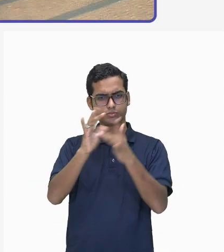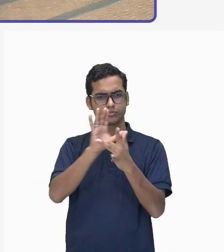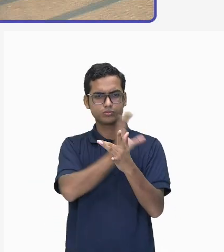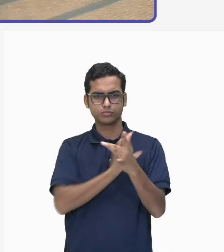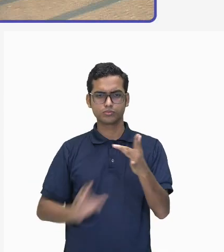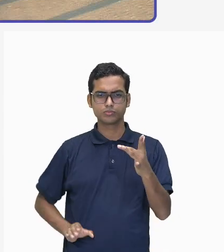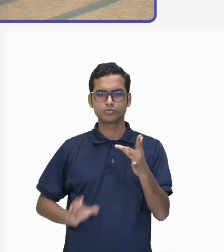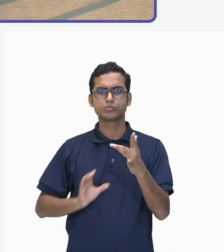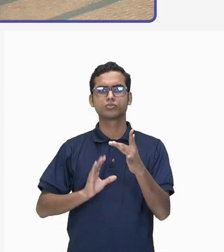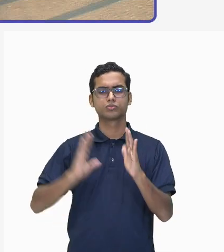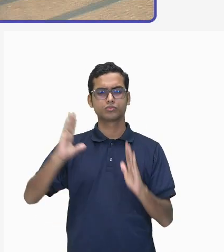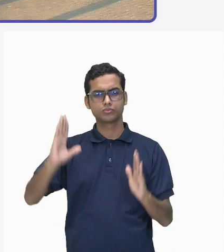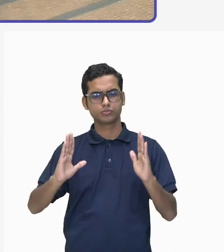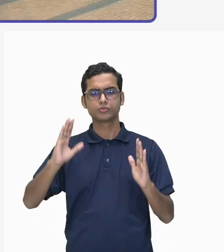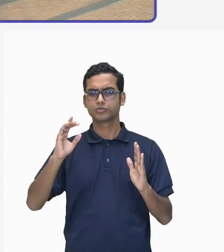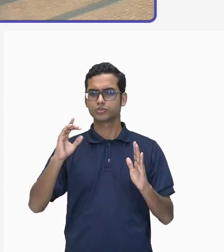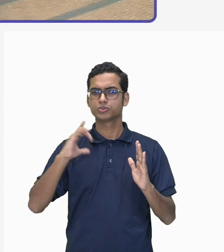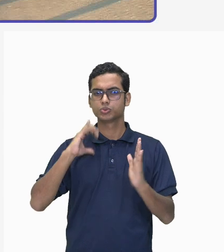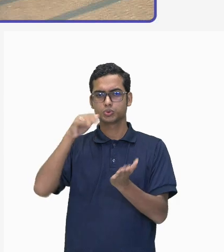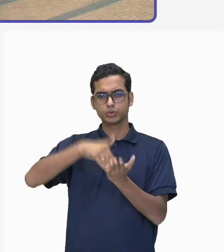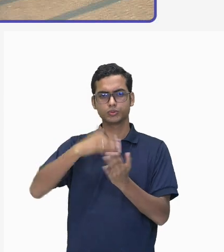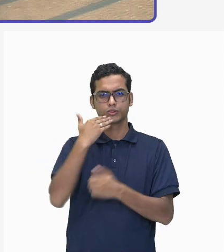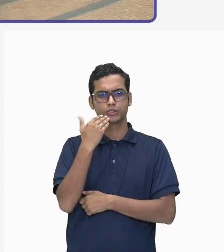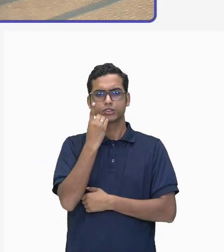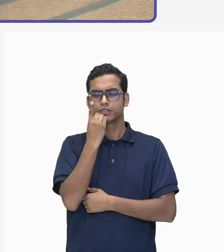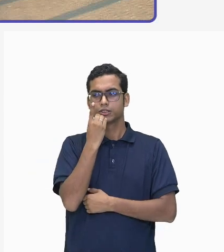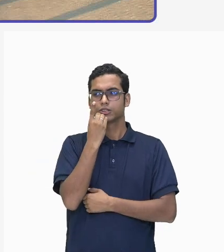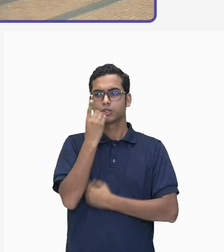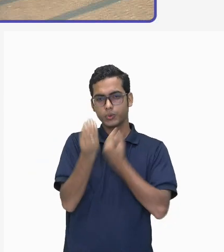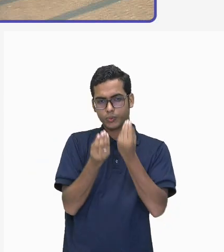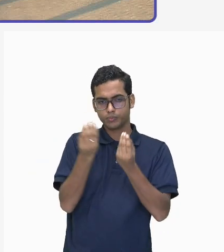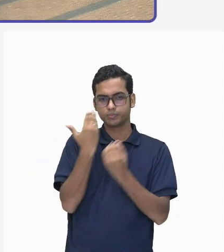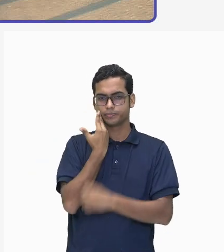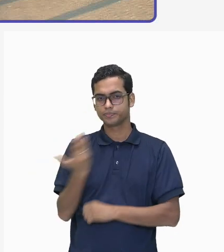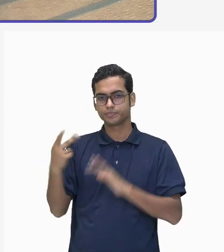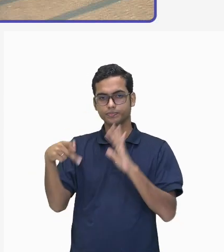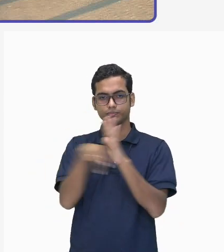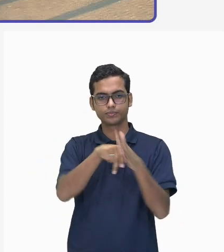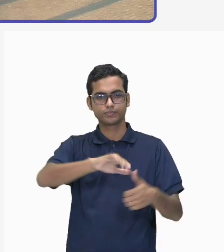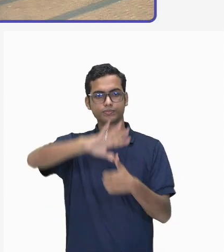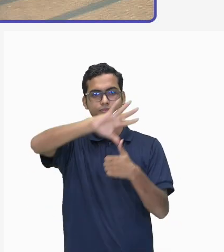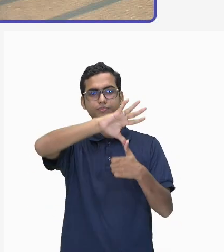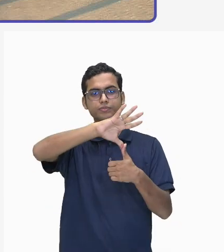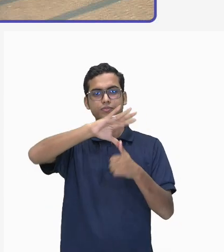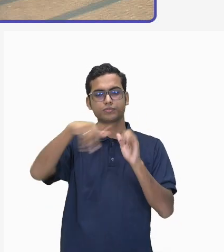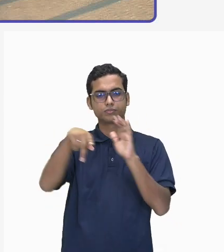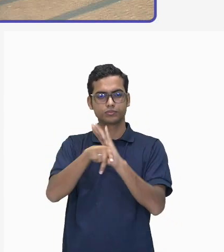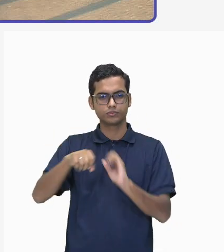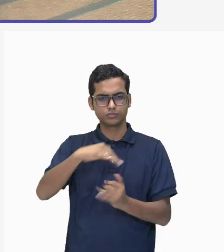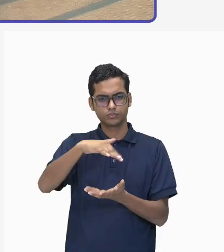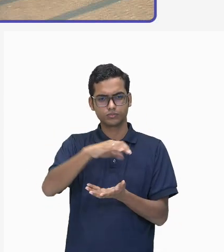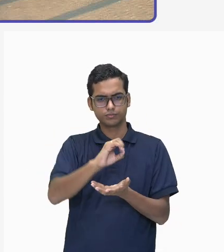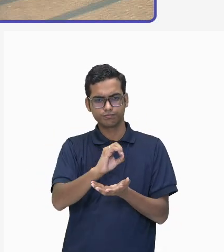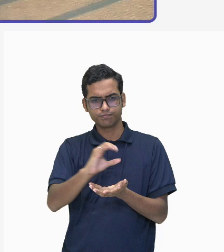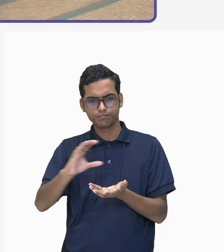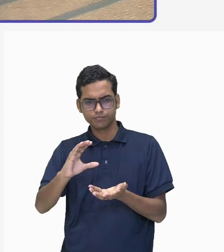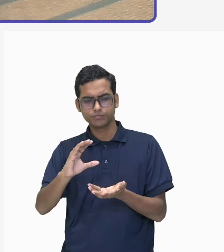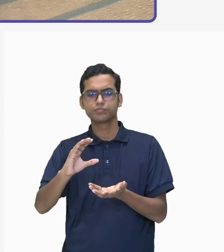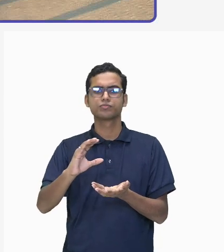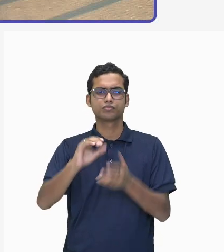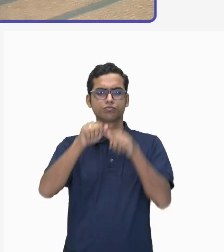orientais, voltamos agora para o Ocidente e para novas formas de entender a mensagem cristã para além do